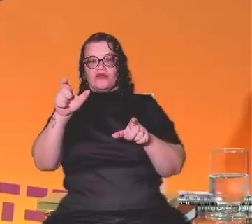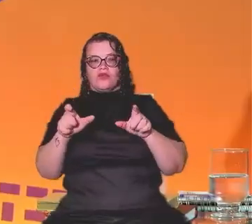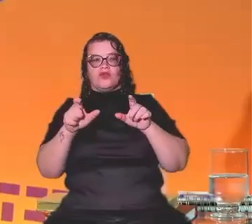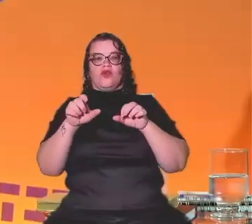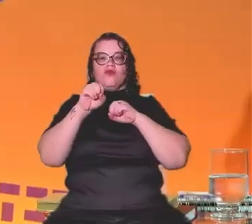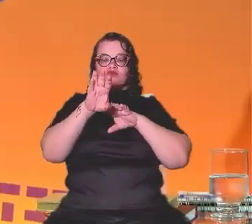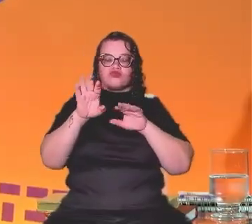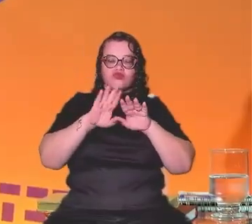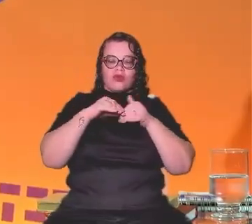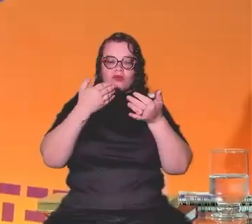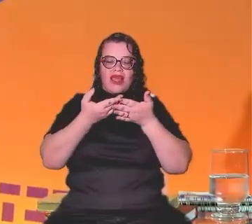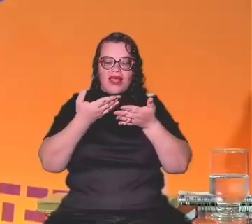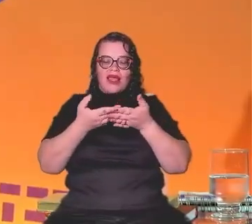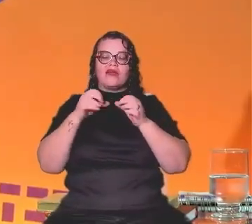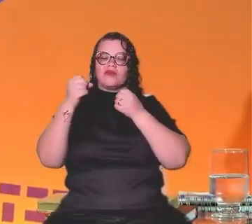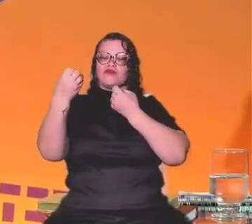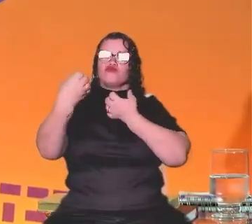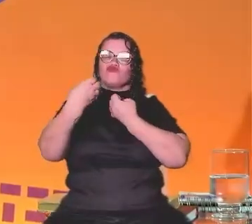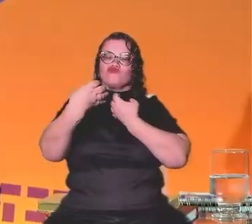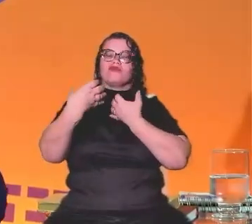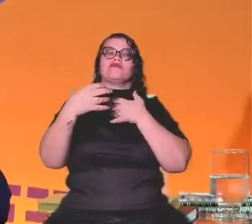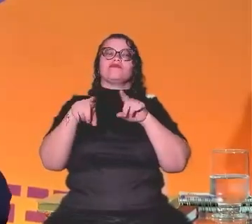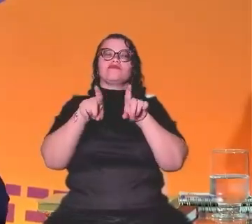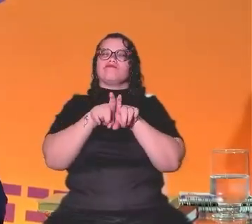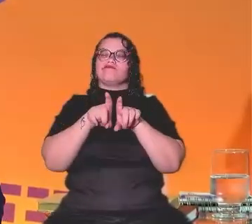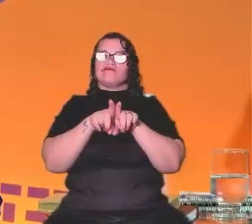né, gente, aquela mesa.